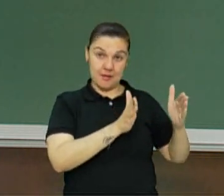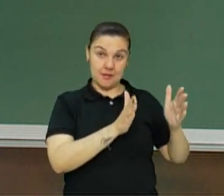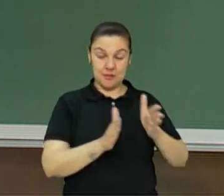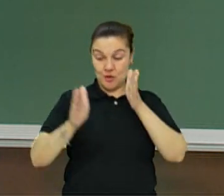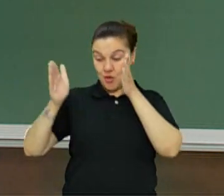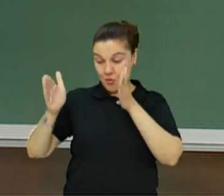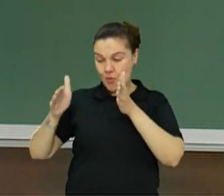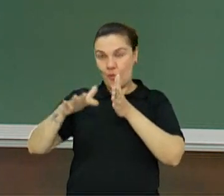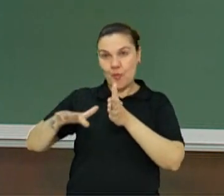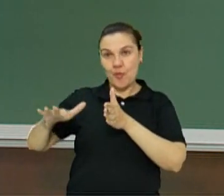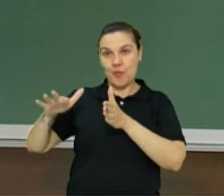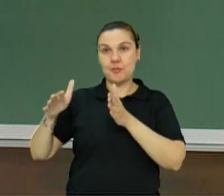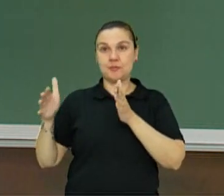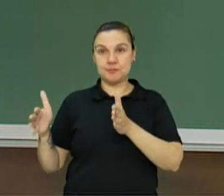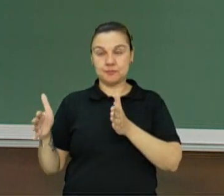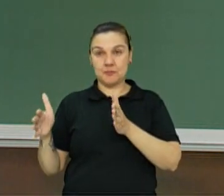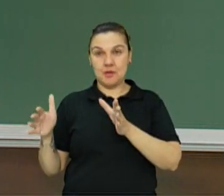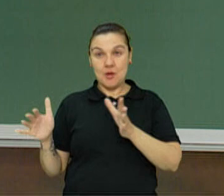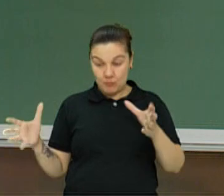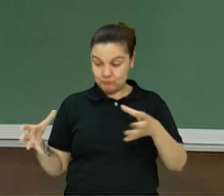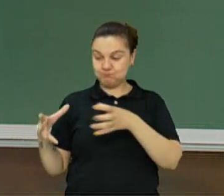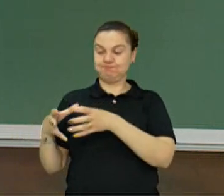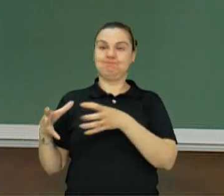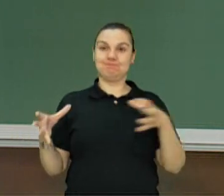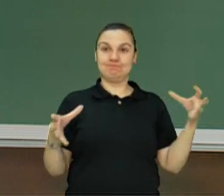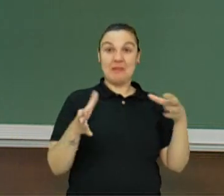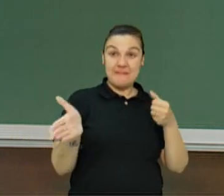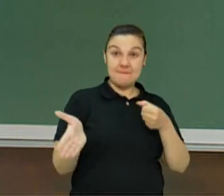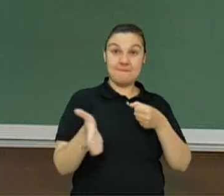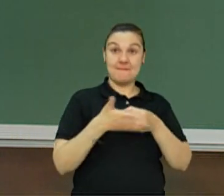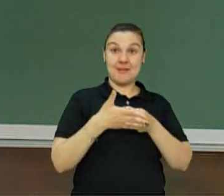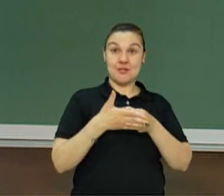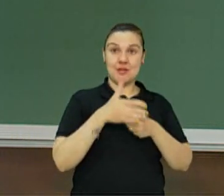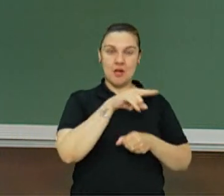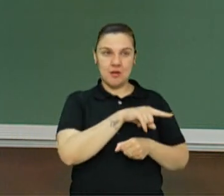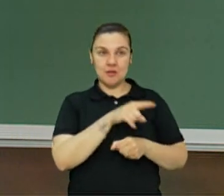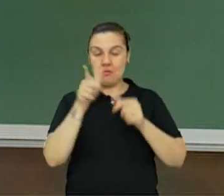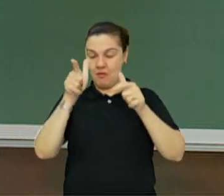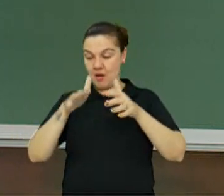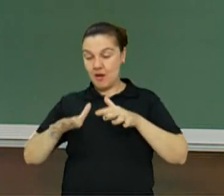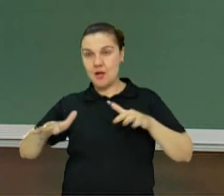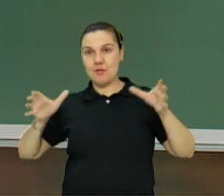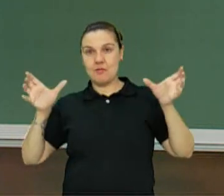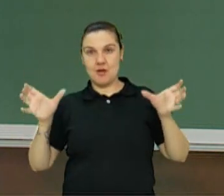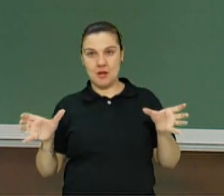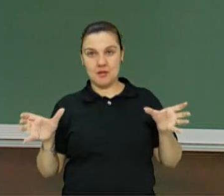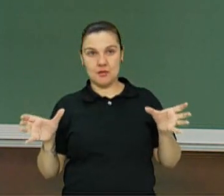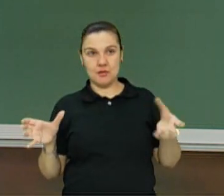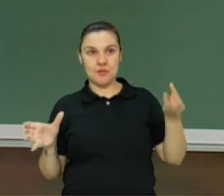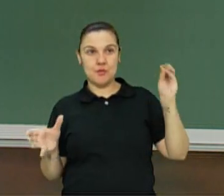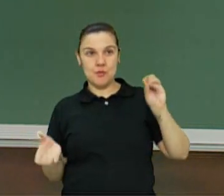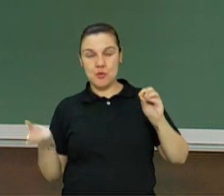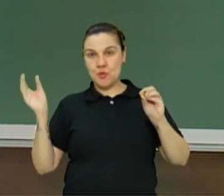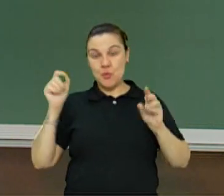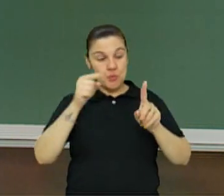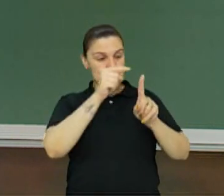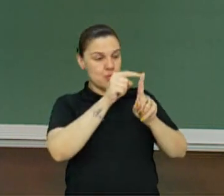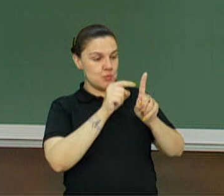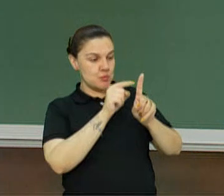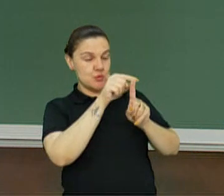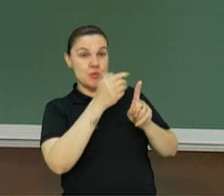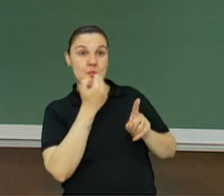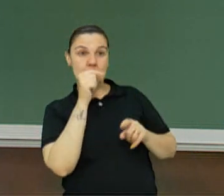e outro foi parar em outro, isolamento geográfico. Dentro desse local, desse aquário, foi colocado um tipo de